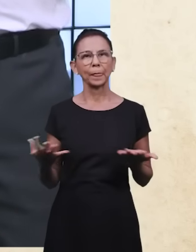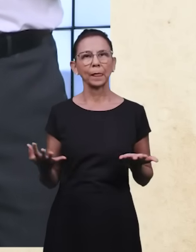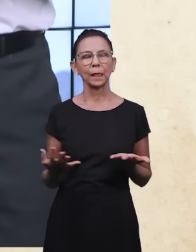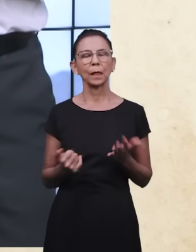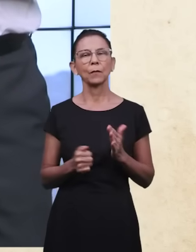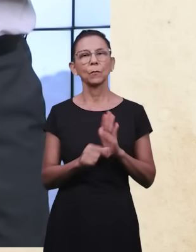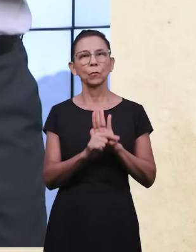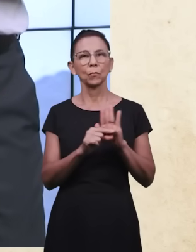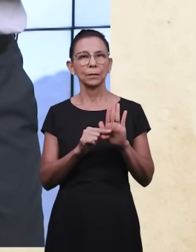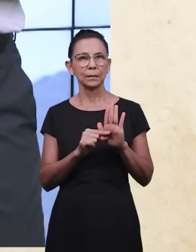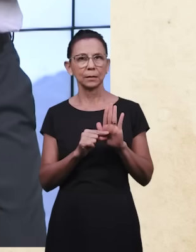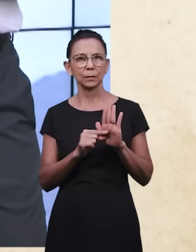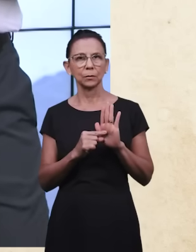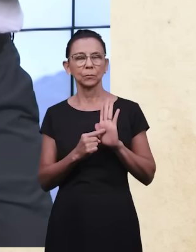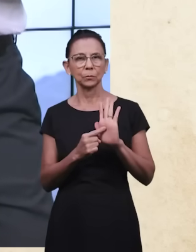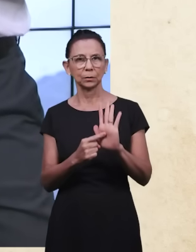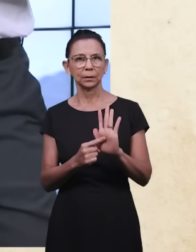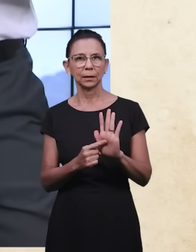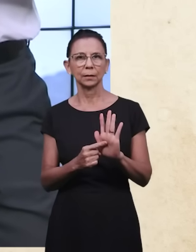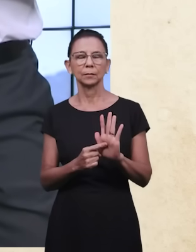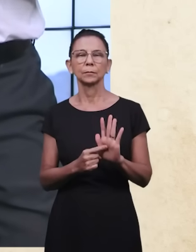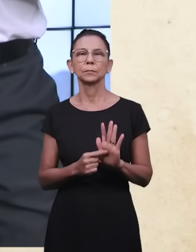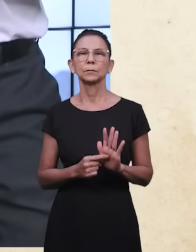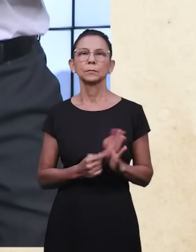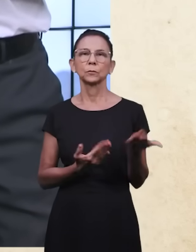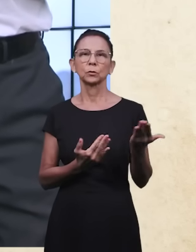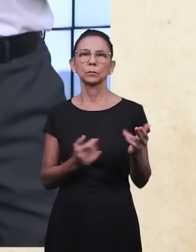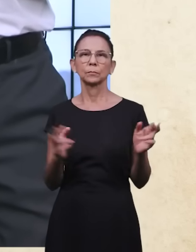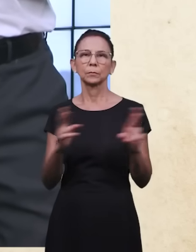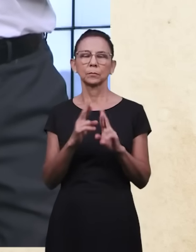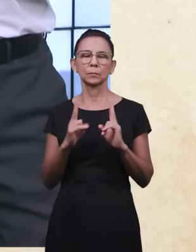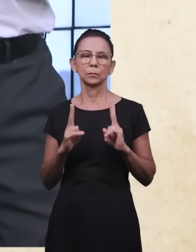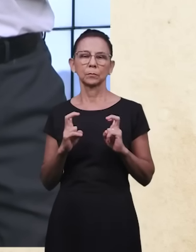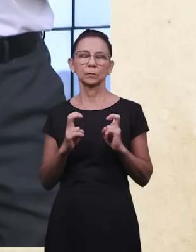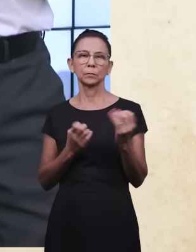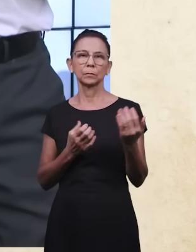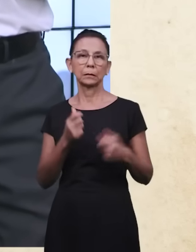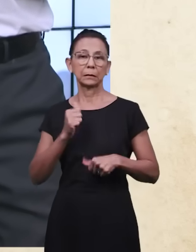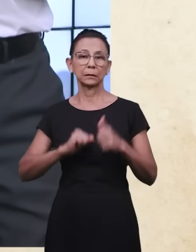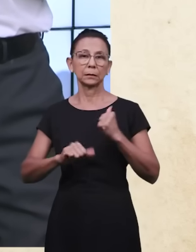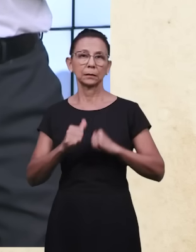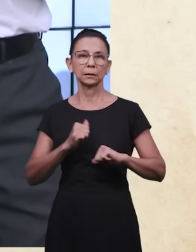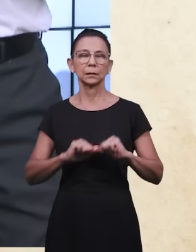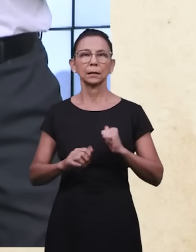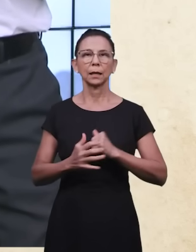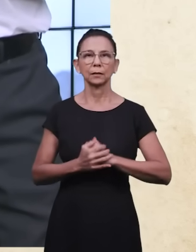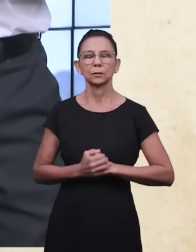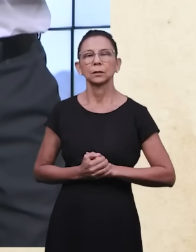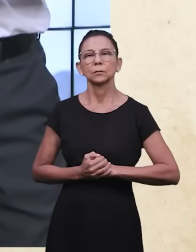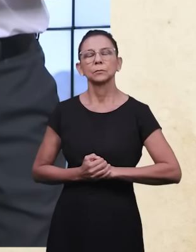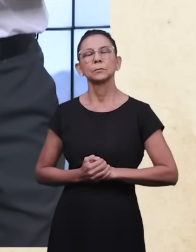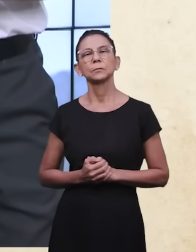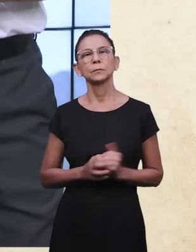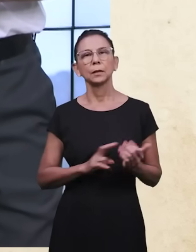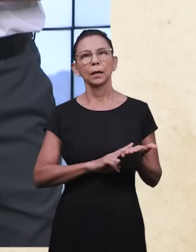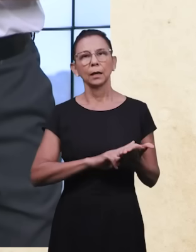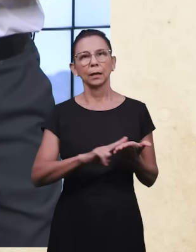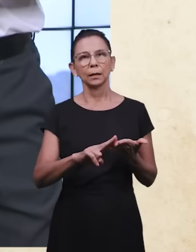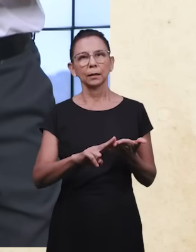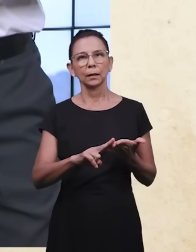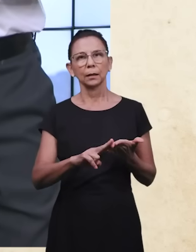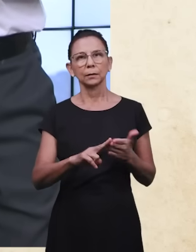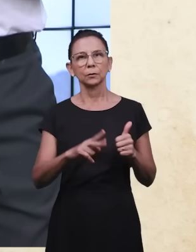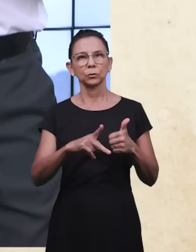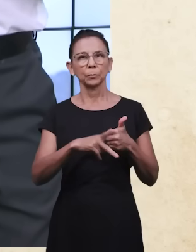sobre ansiedade. O texto que nos veio foi da carta da Epístola Universal do